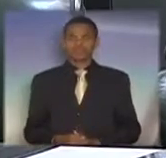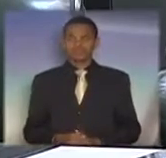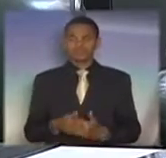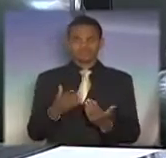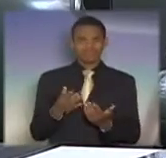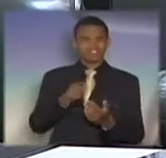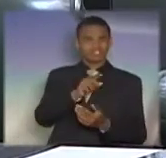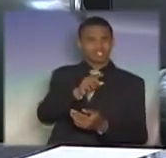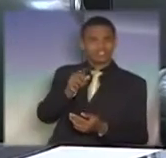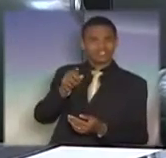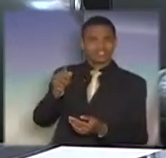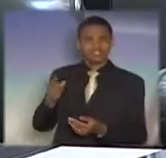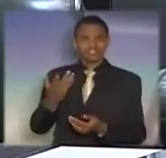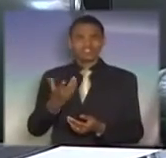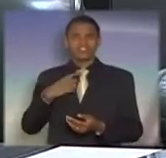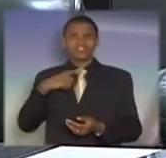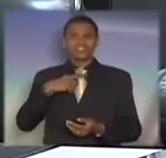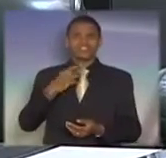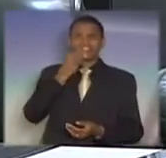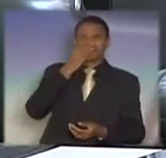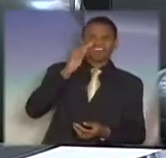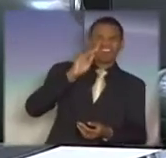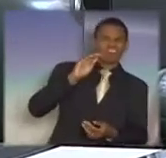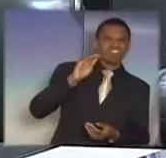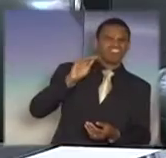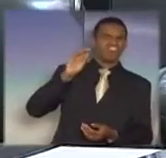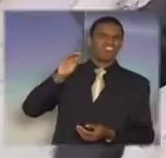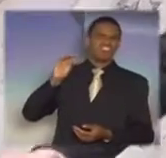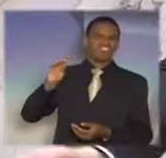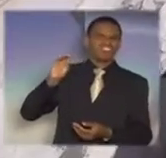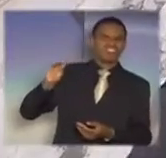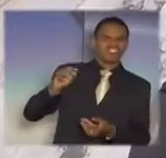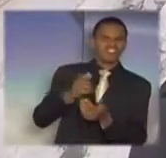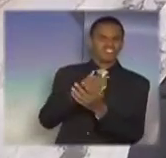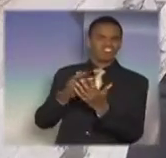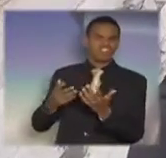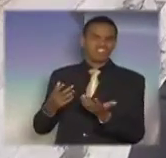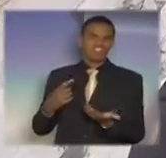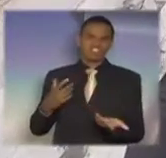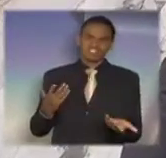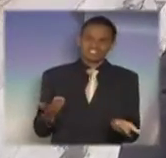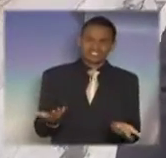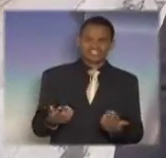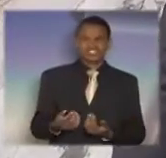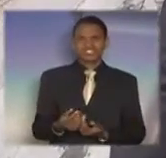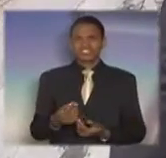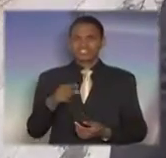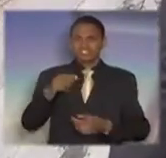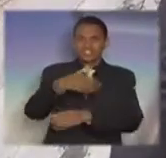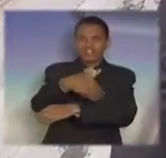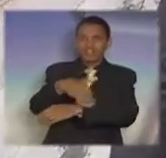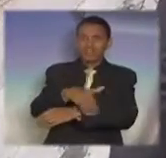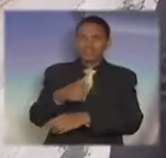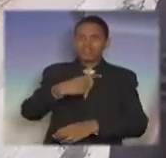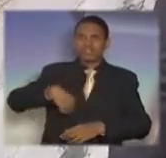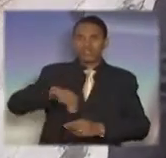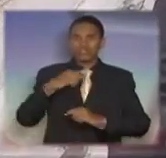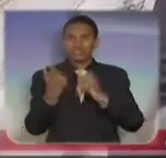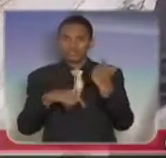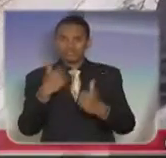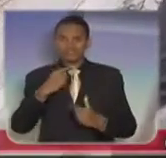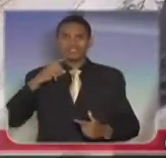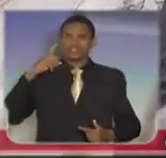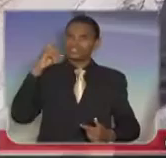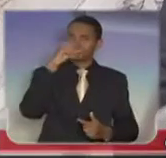olim então desprezados as forças de segurança desvalorizados está difícil trabalhar na rua hoje o policial